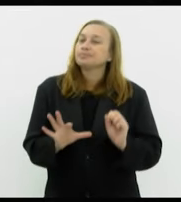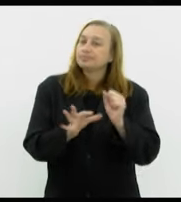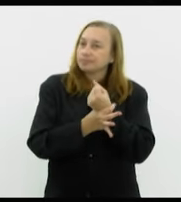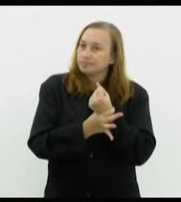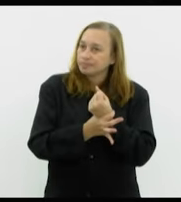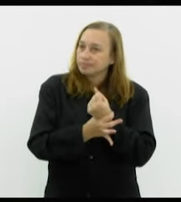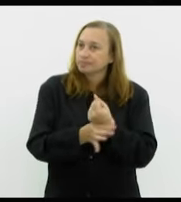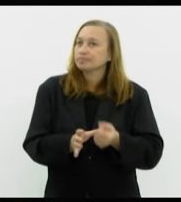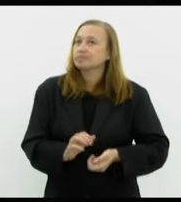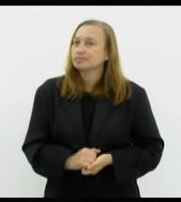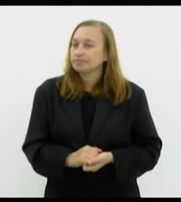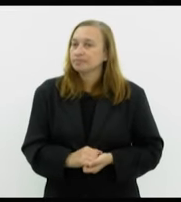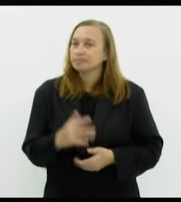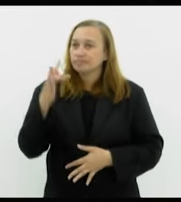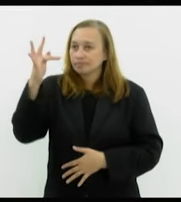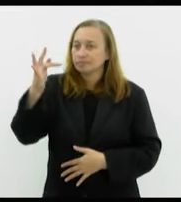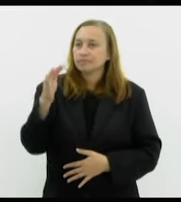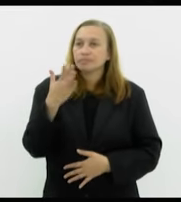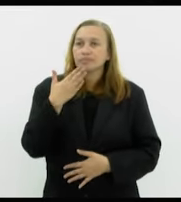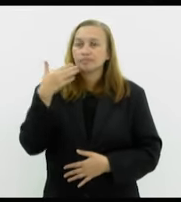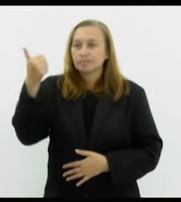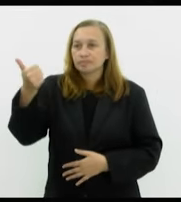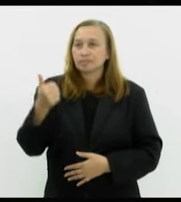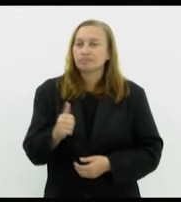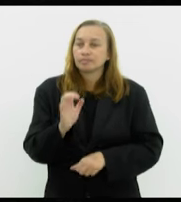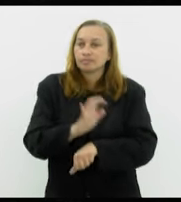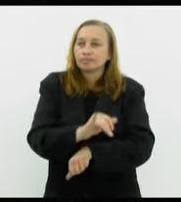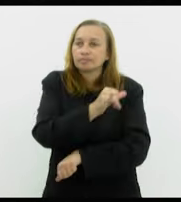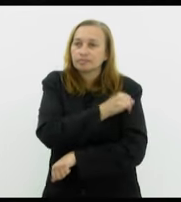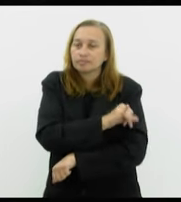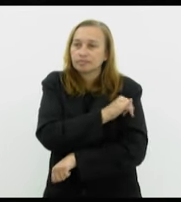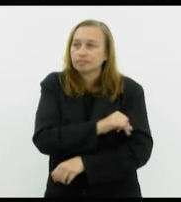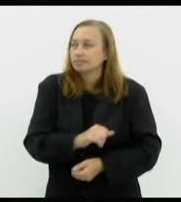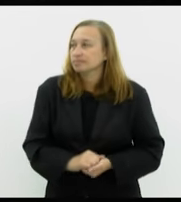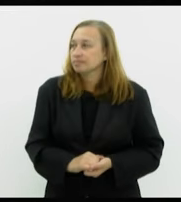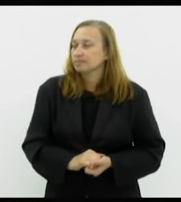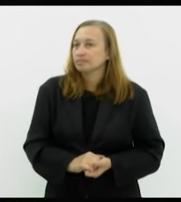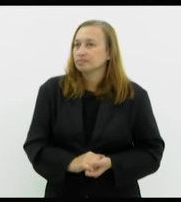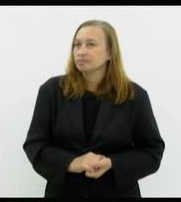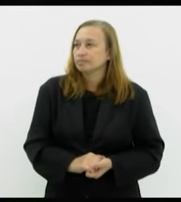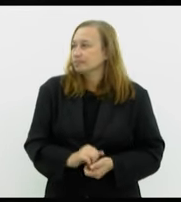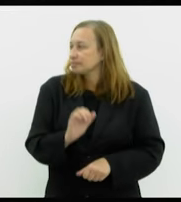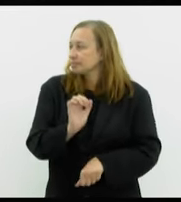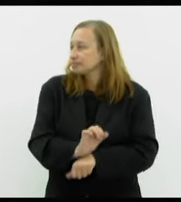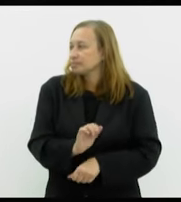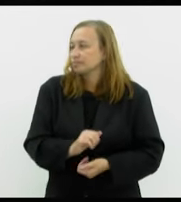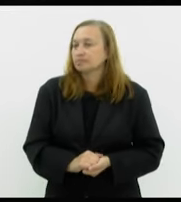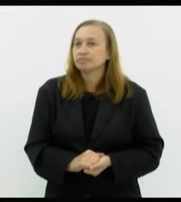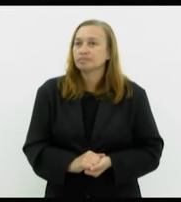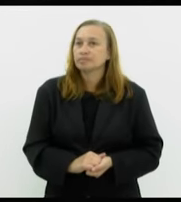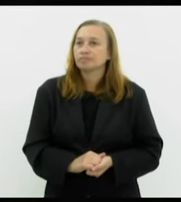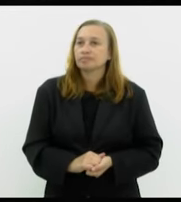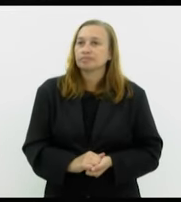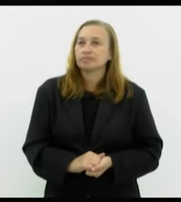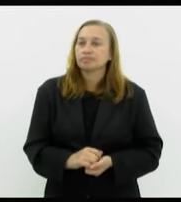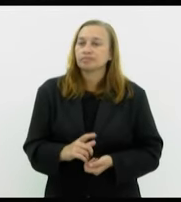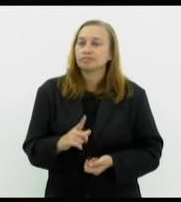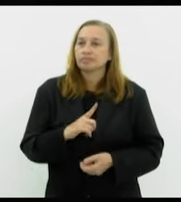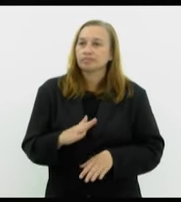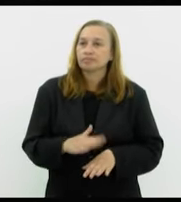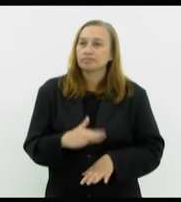uma perspectiva de futuro melhor. O Estado do Rio de Janeiro é o Estado que tem